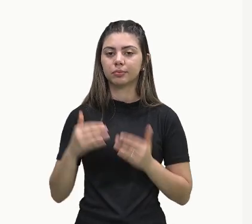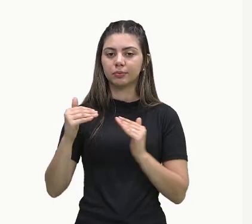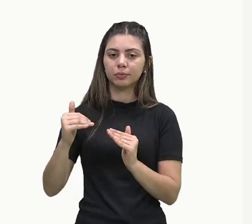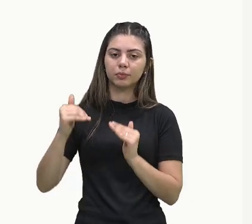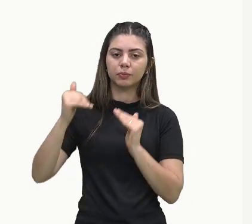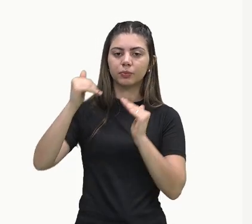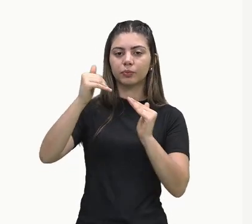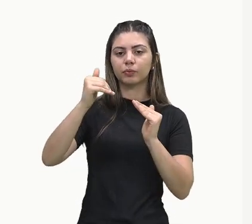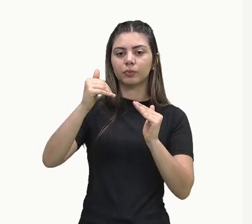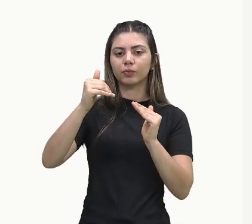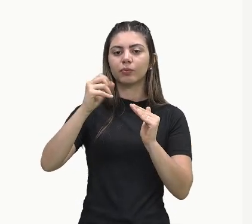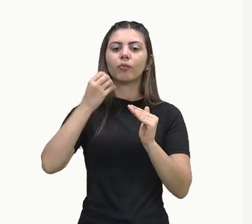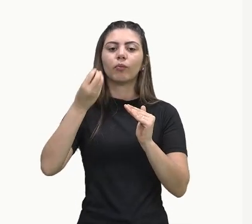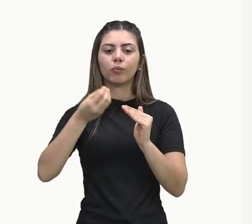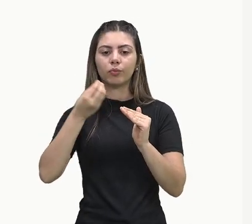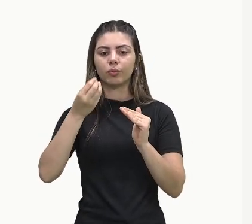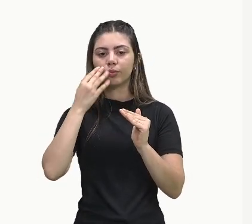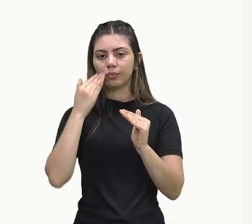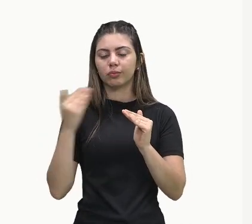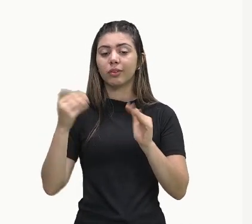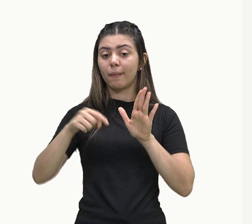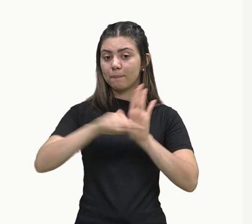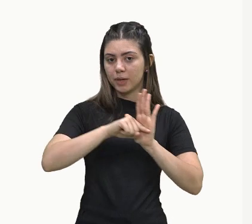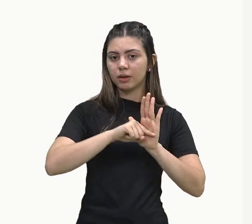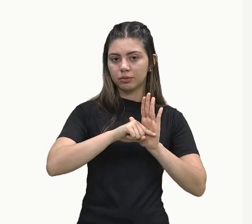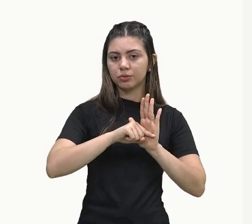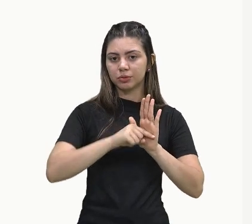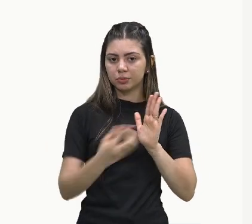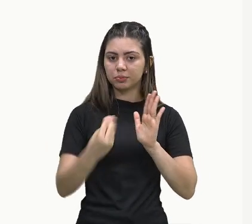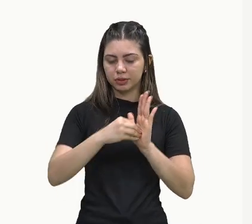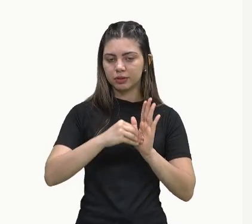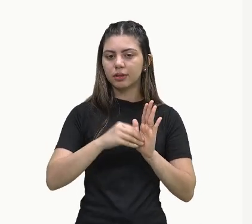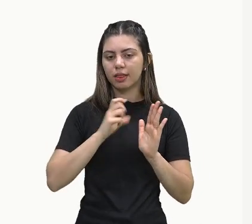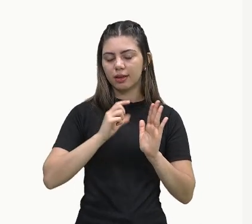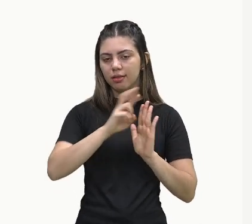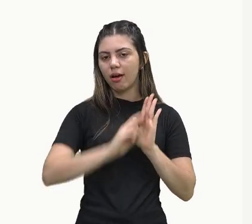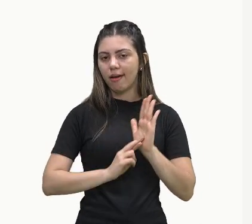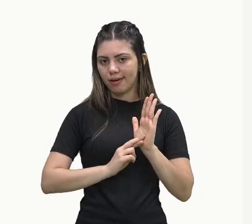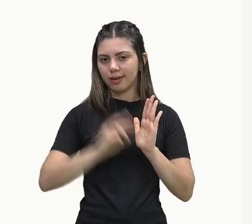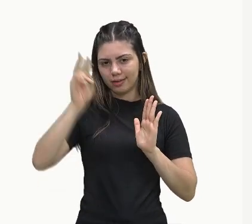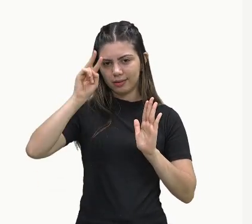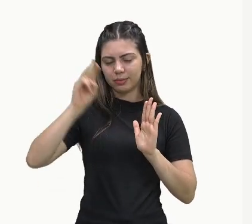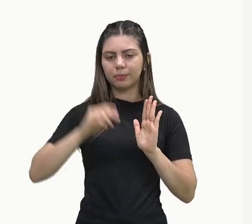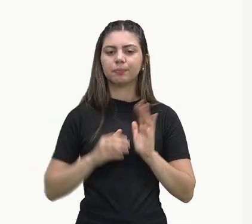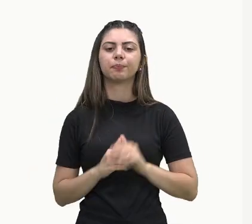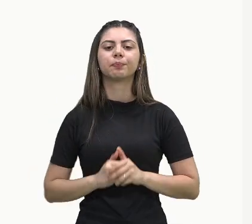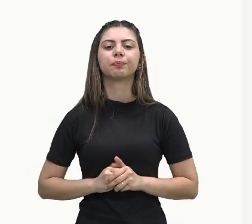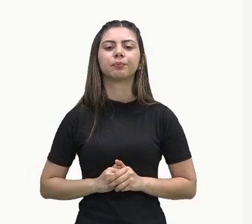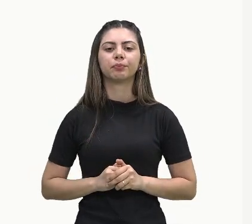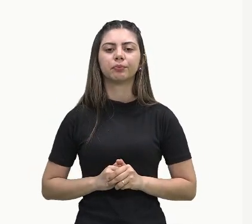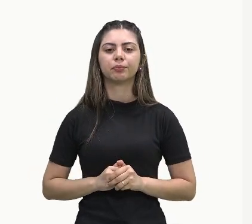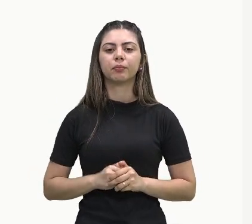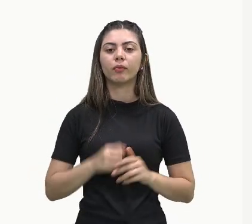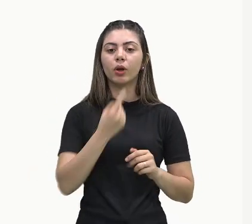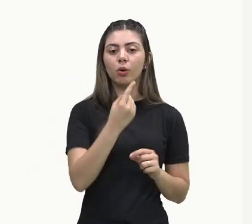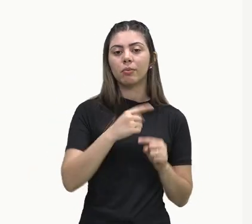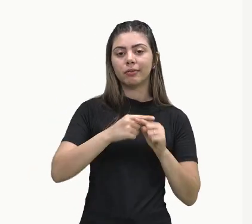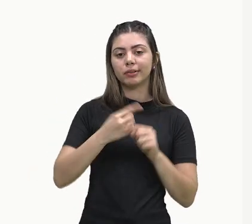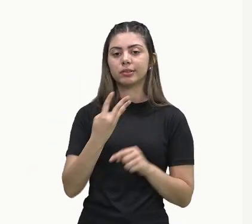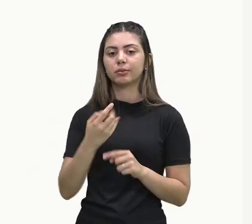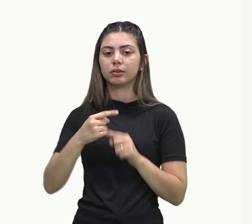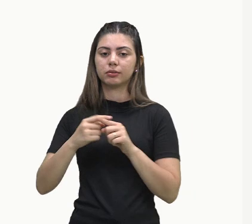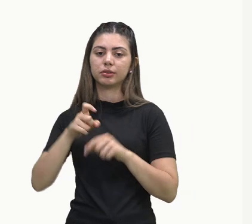final eu tenho aqui menos que é da regra de S certo aí eu vou ter aqui 1 x 4